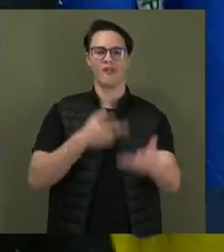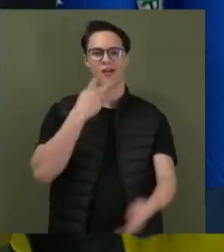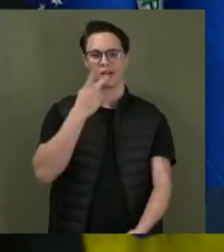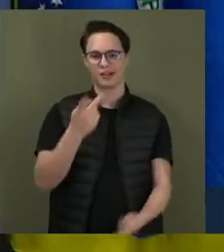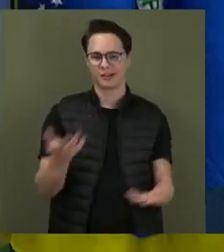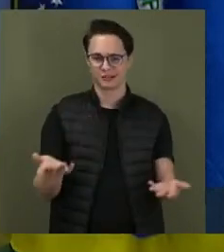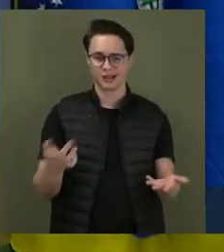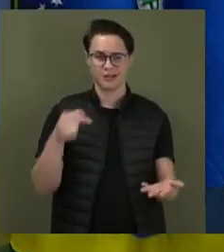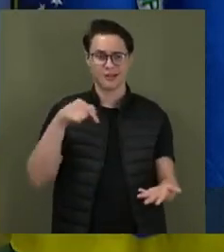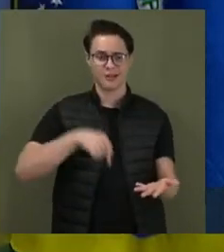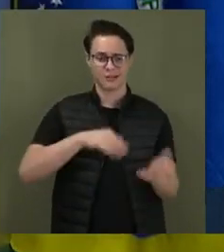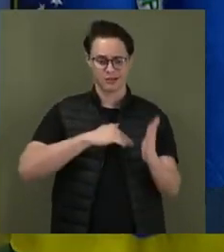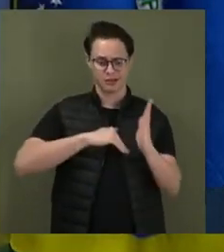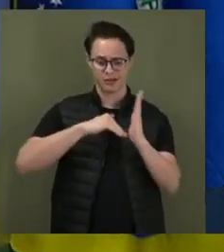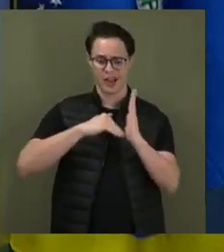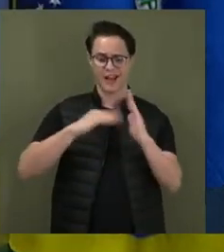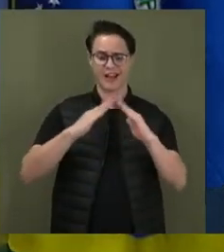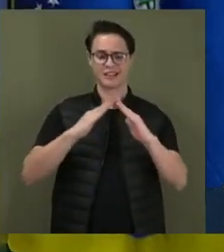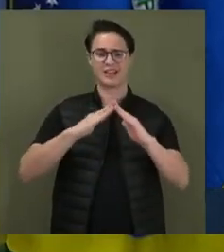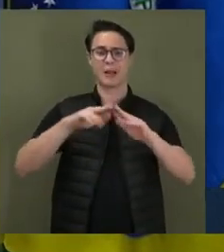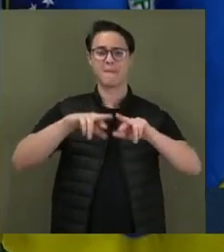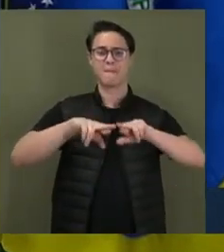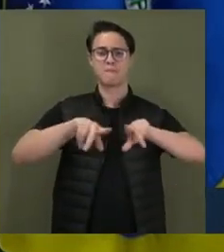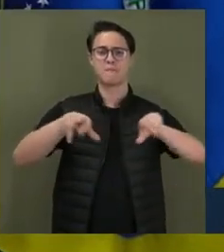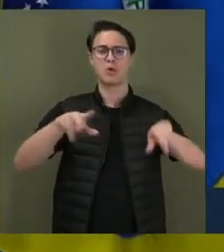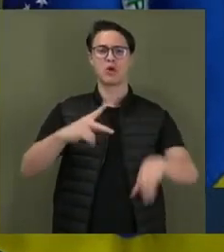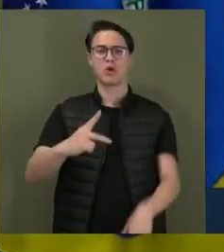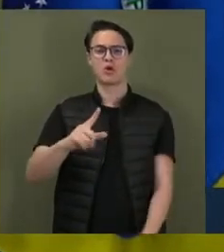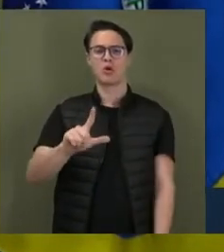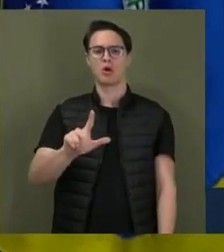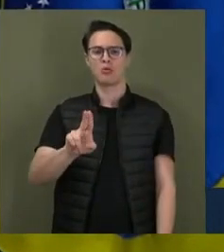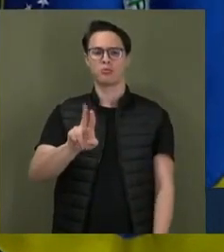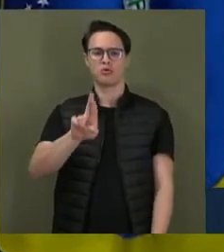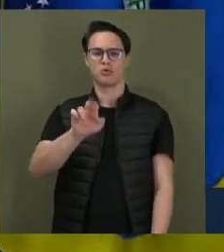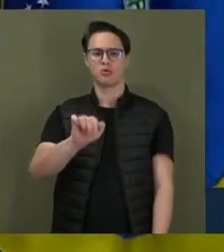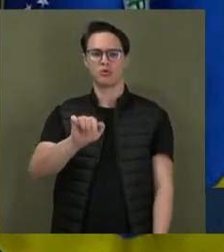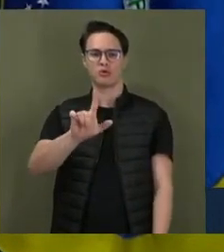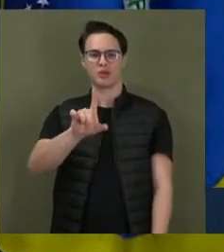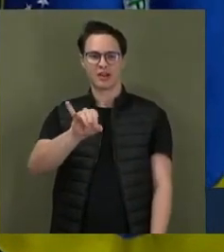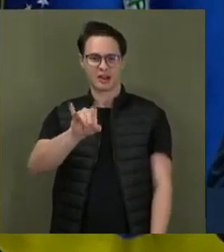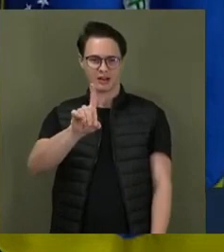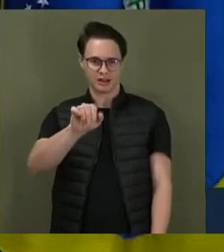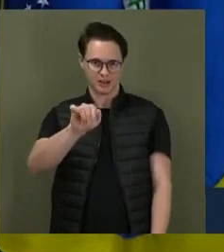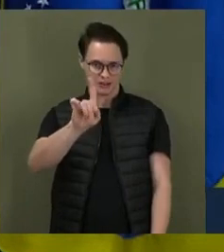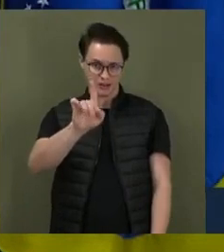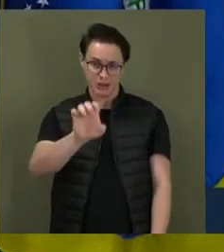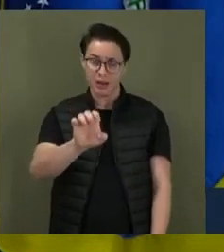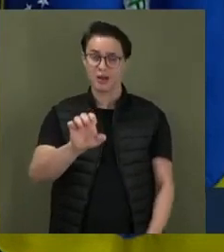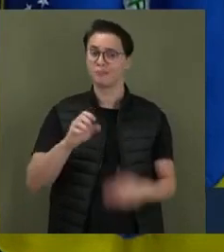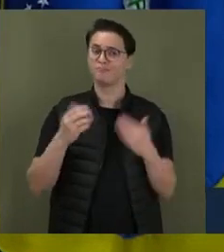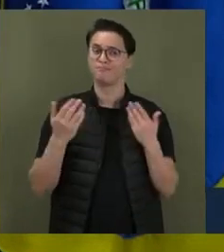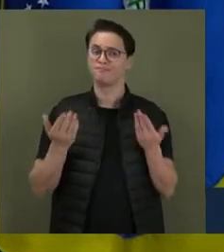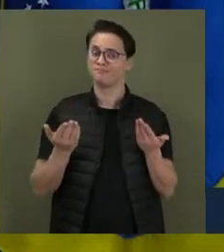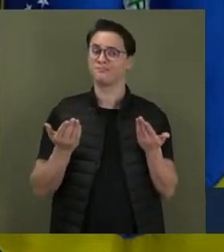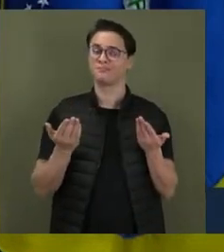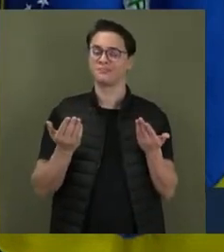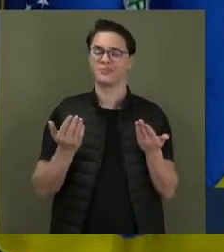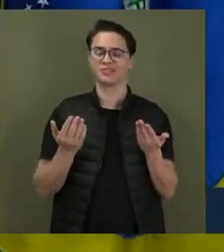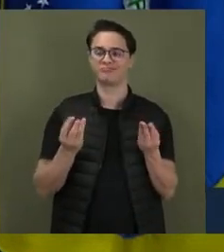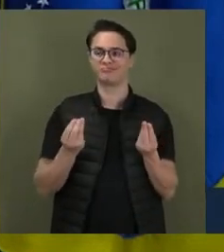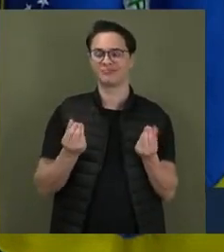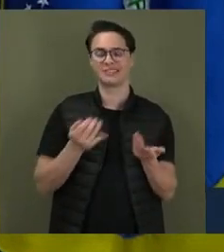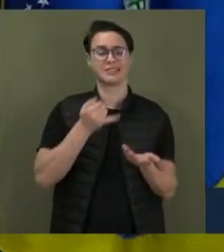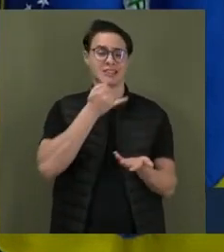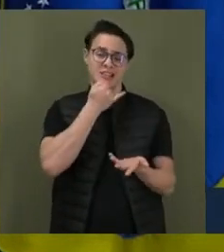um dos estados representam, né, o Brasil como um todo. Aqui verdadeiramente nós temos aqui